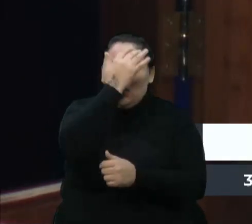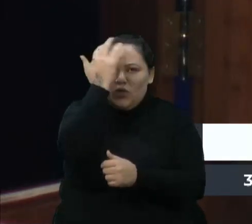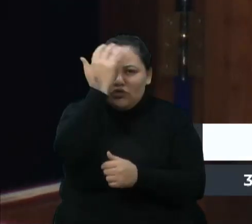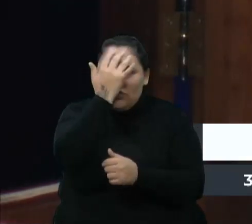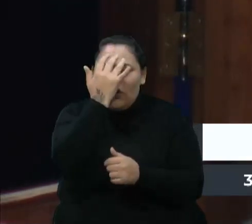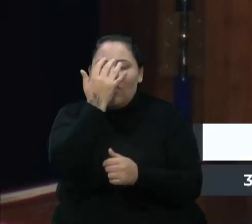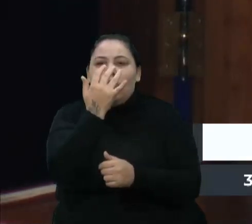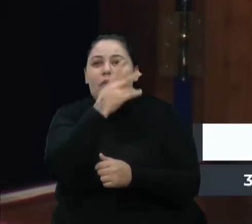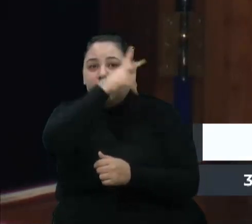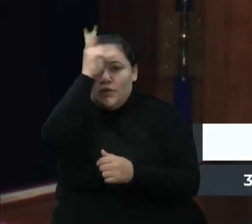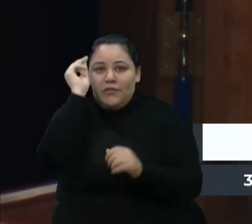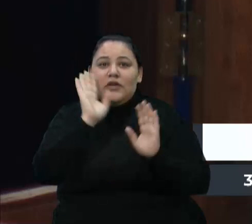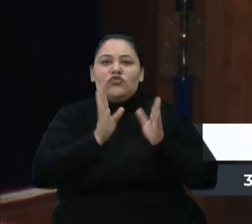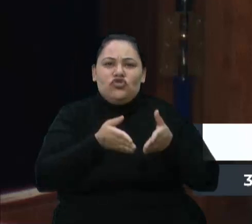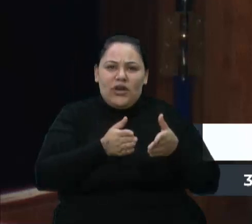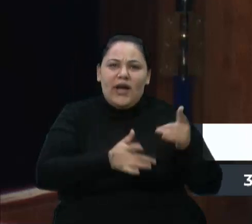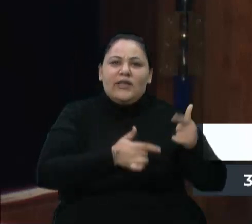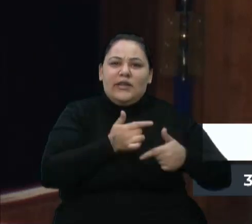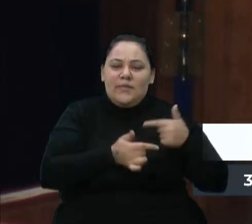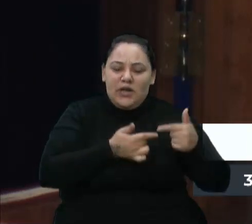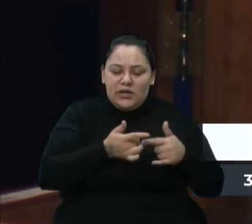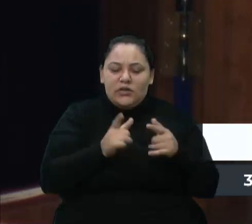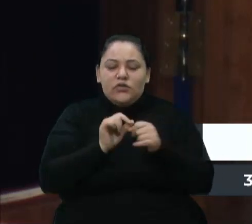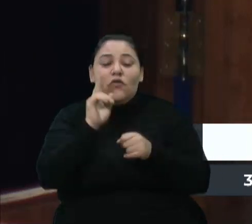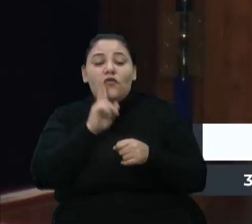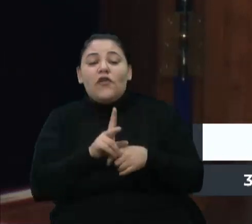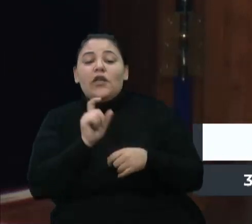já está trabalhando em cima, está fazendo